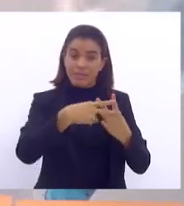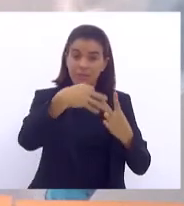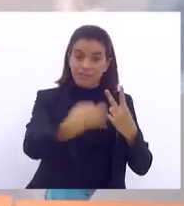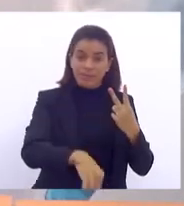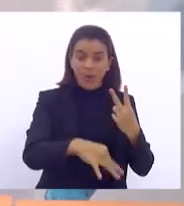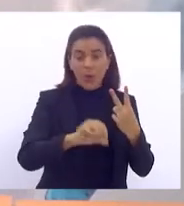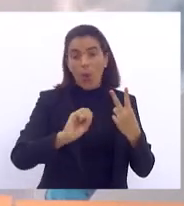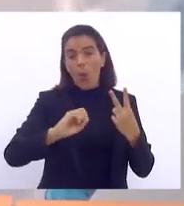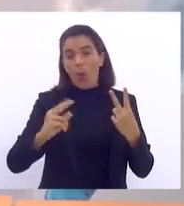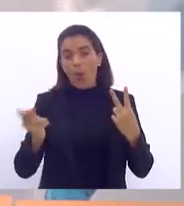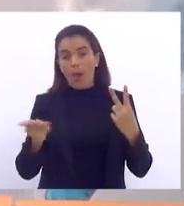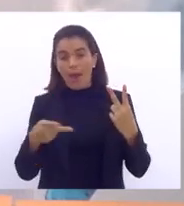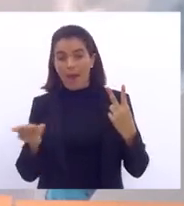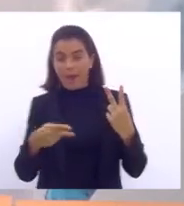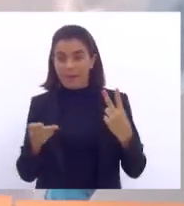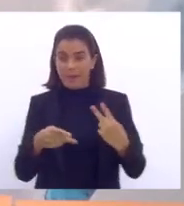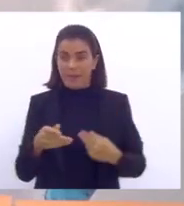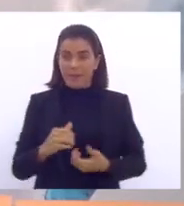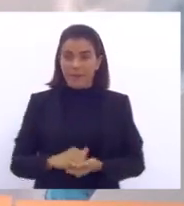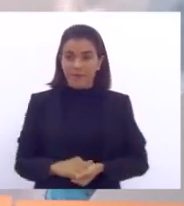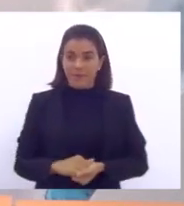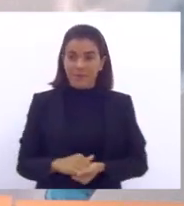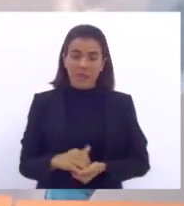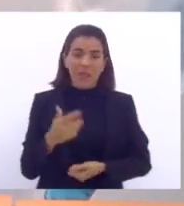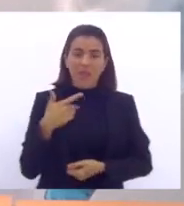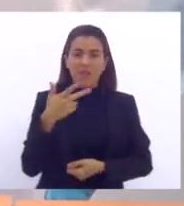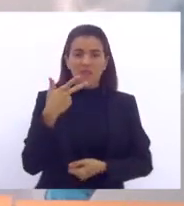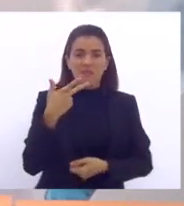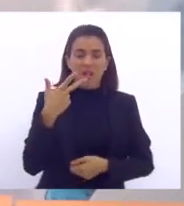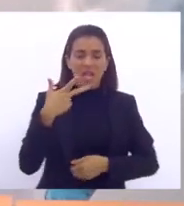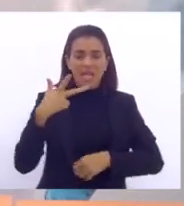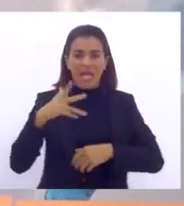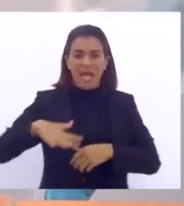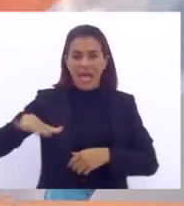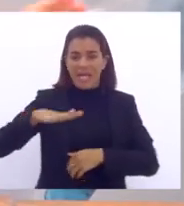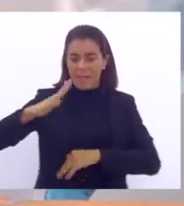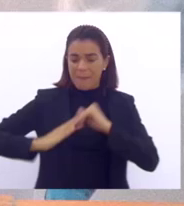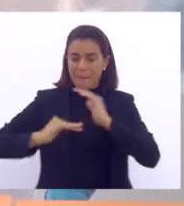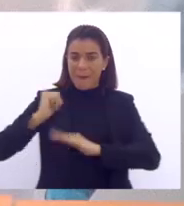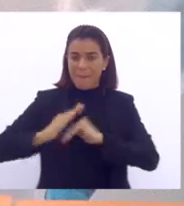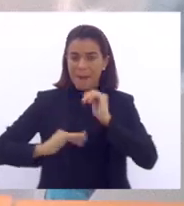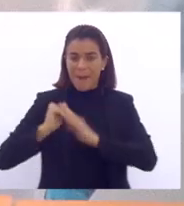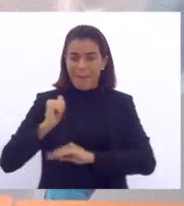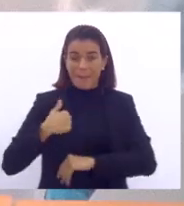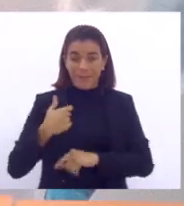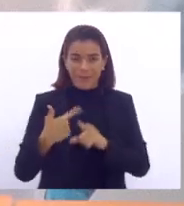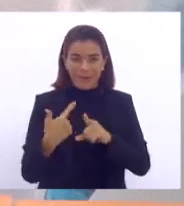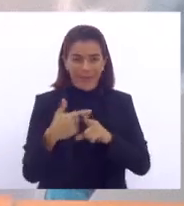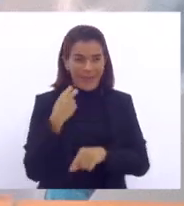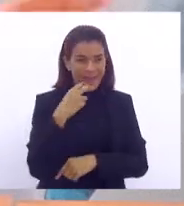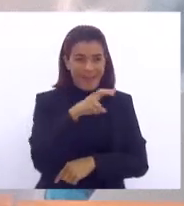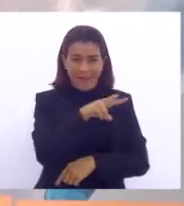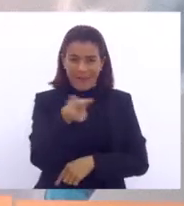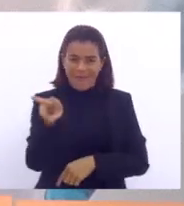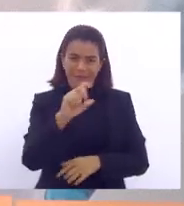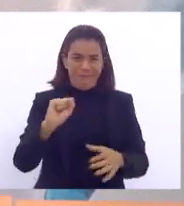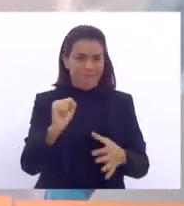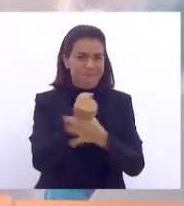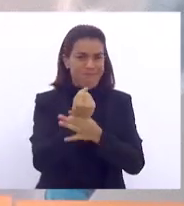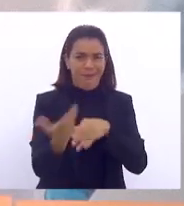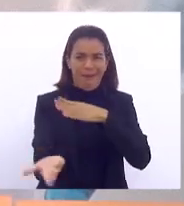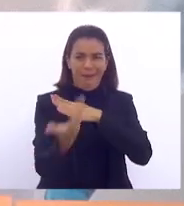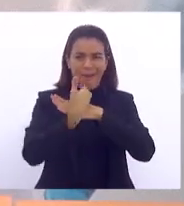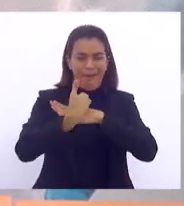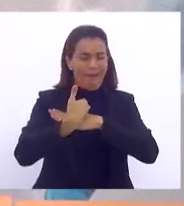que eh eu aqui vou evitar de entrar na parte técnica porque eu tô olhando um monte de rosto aqui que domina um assunto 20 vezes